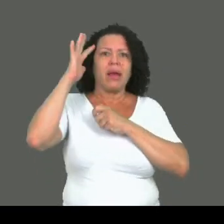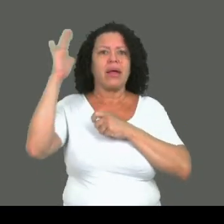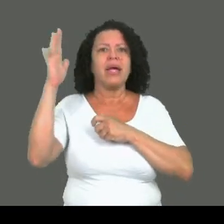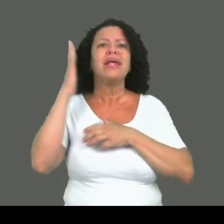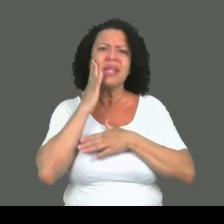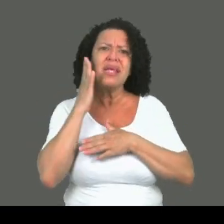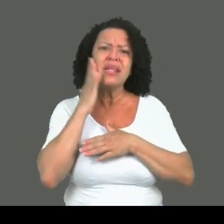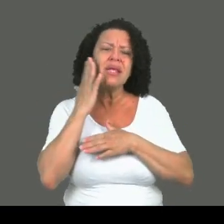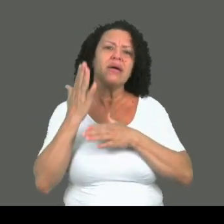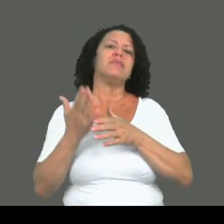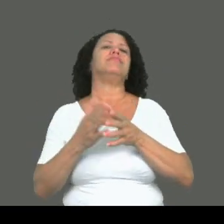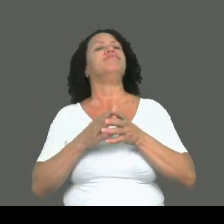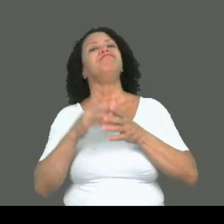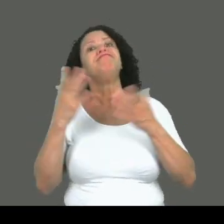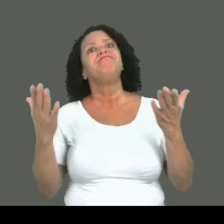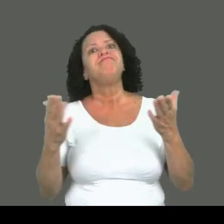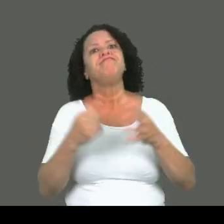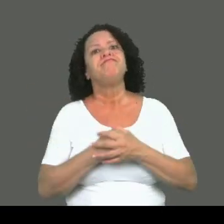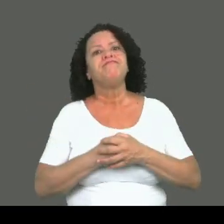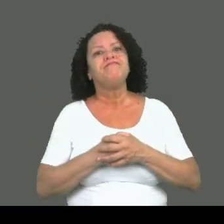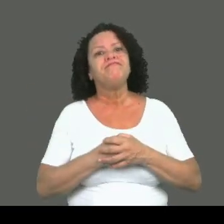né? E isso gera o quê?